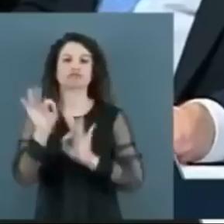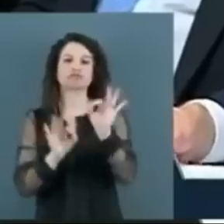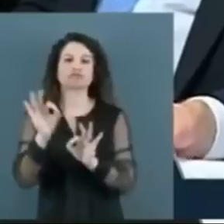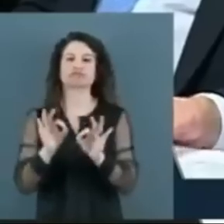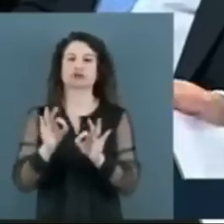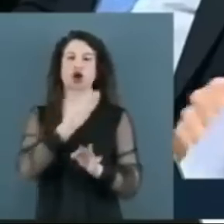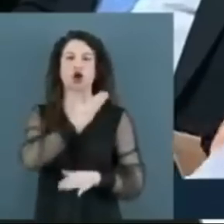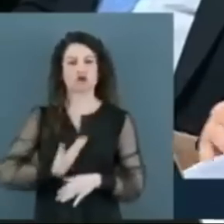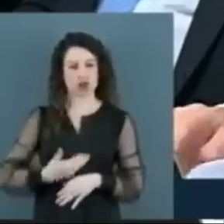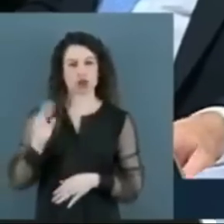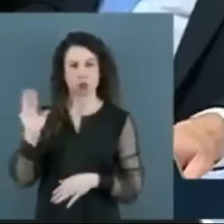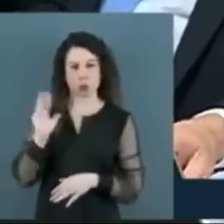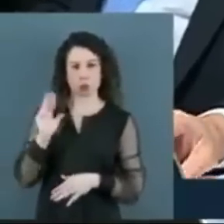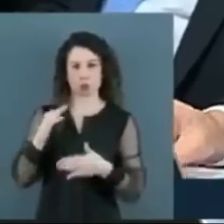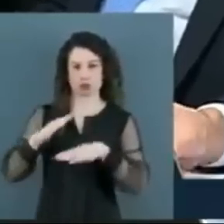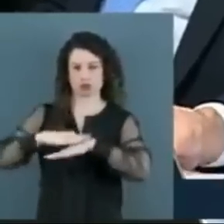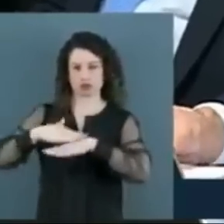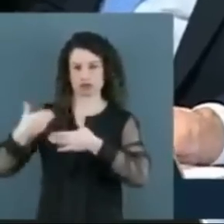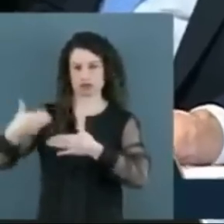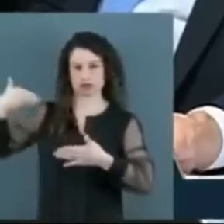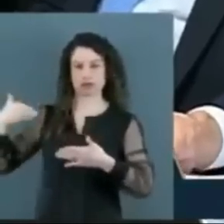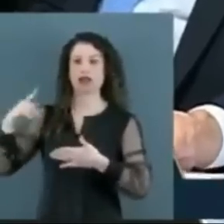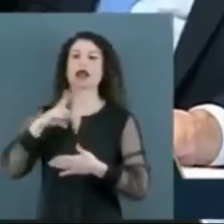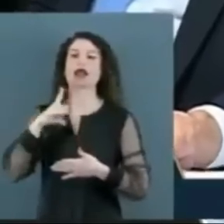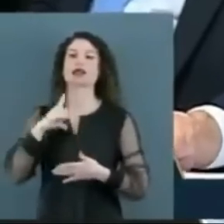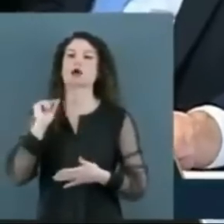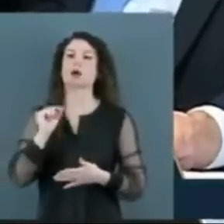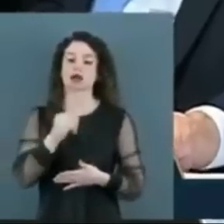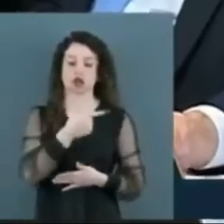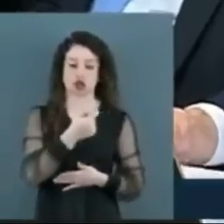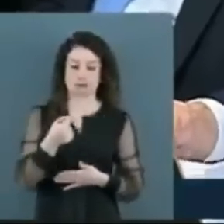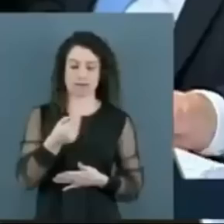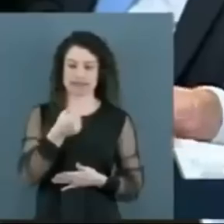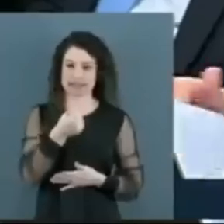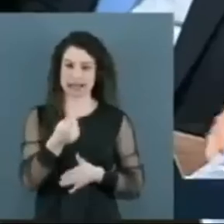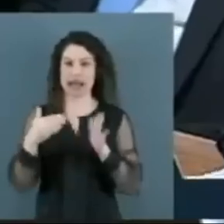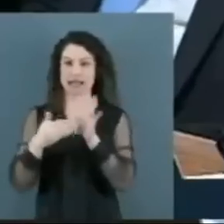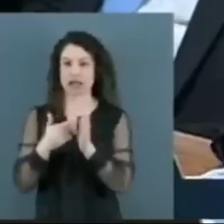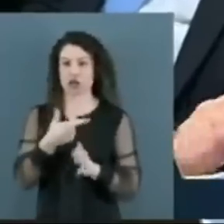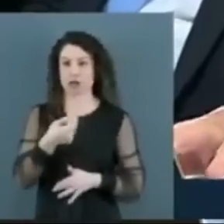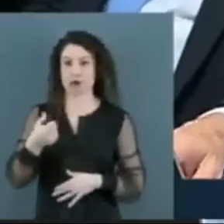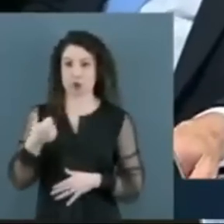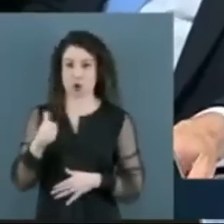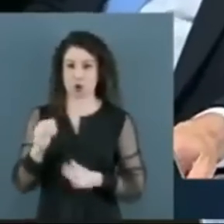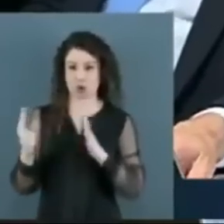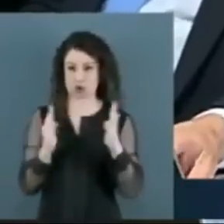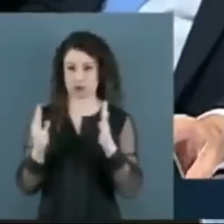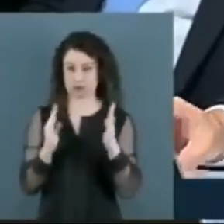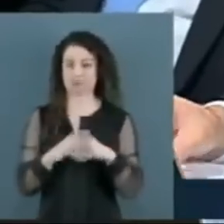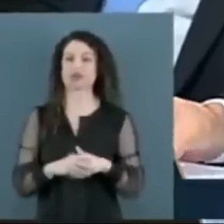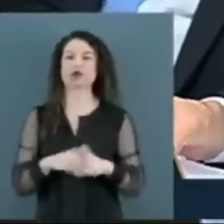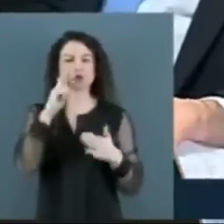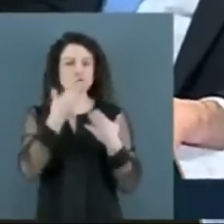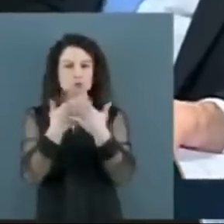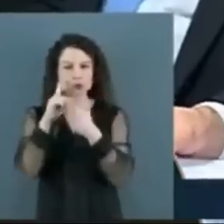sobre Marcos Duval e Moro exigiu respeito. O parlamentar fez uma longa explanação sobre a situação do crime organizado no